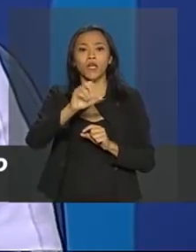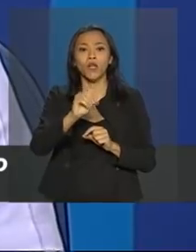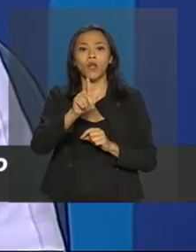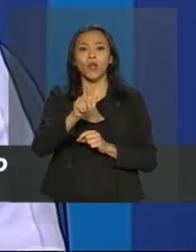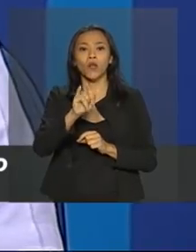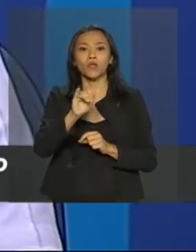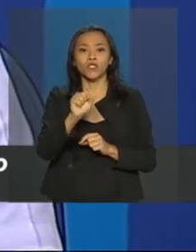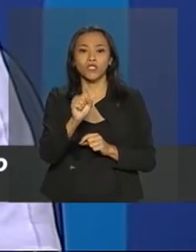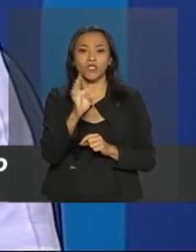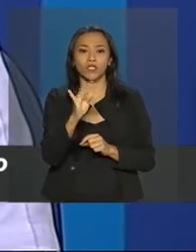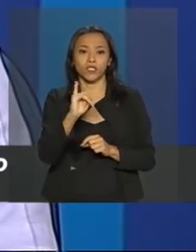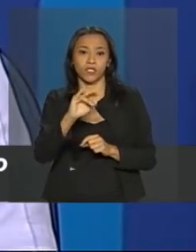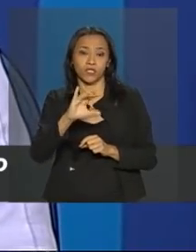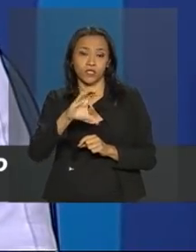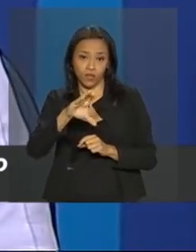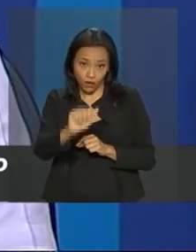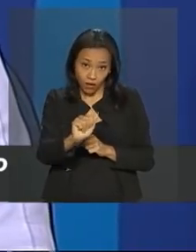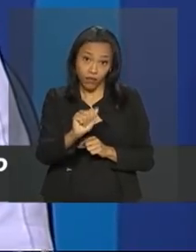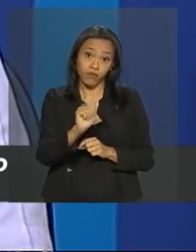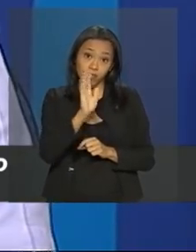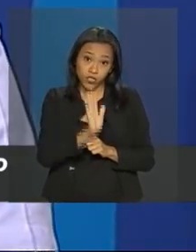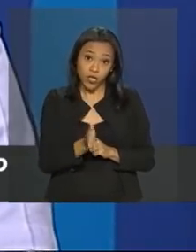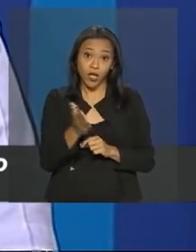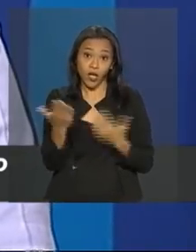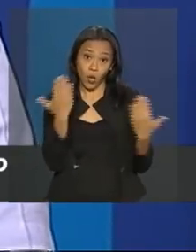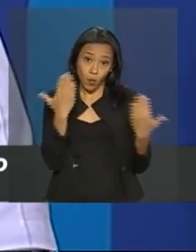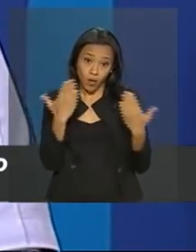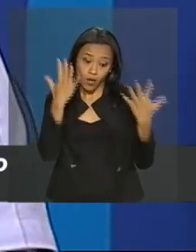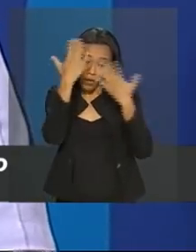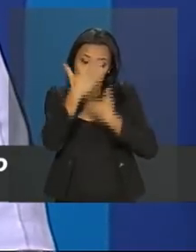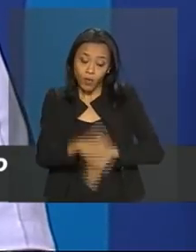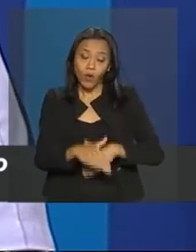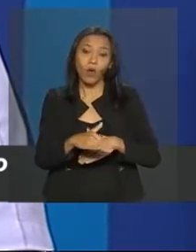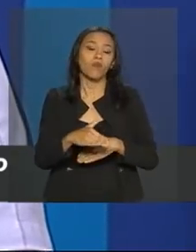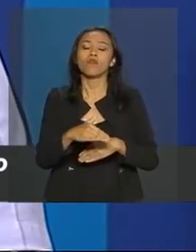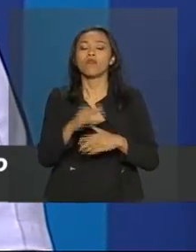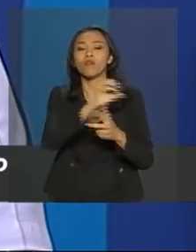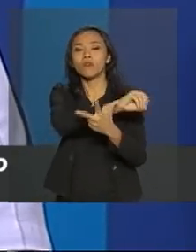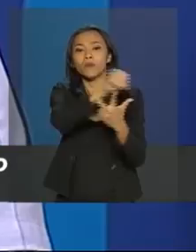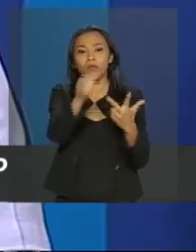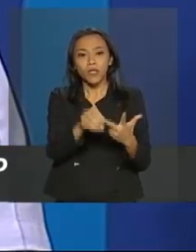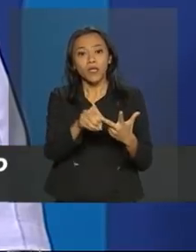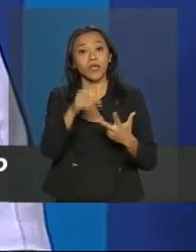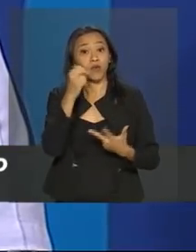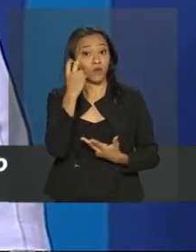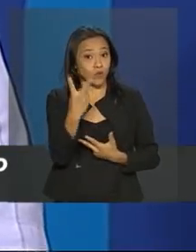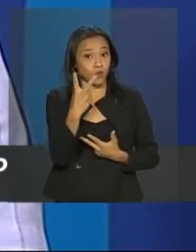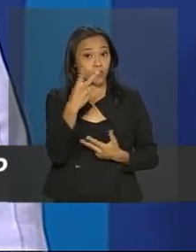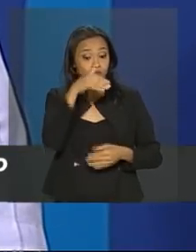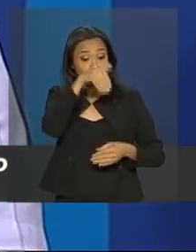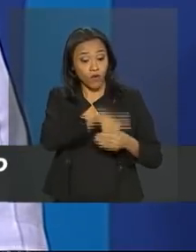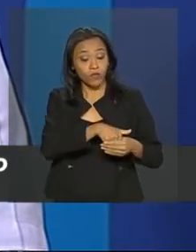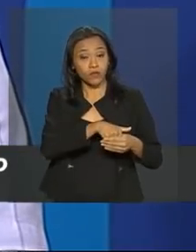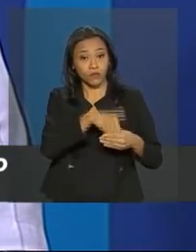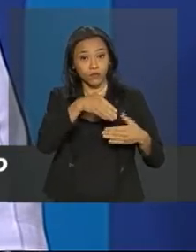podemos até comparar com a prova do enem que são os dois turnos da das eleições